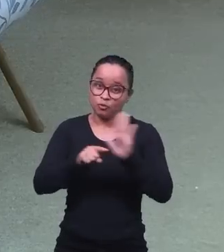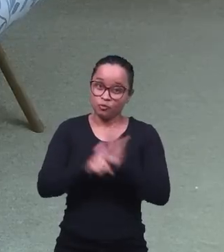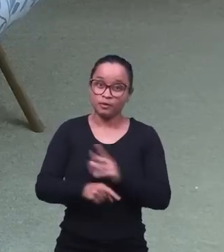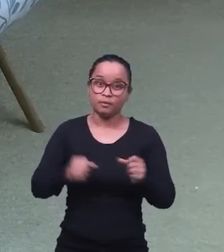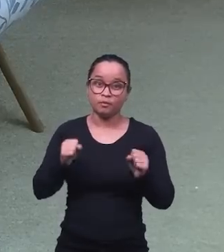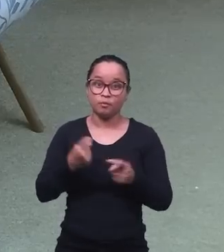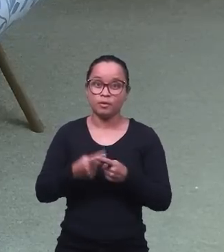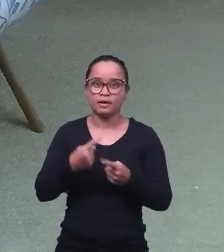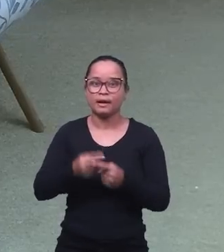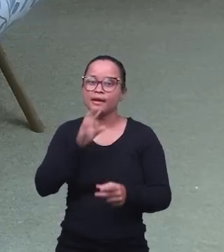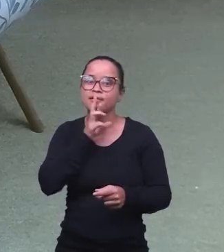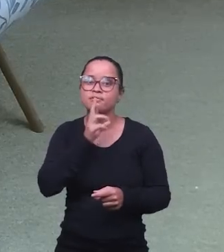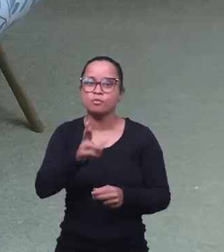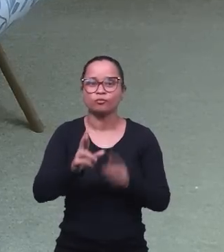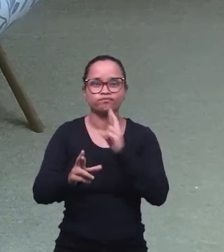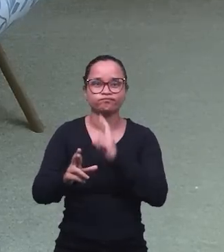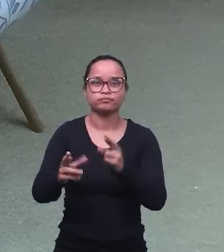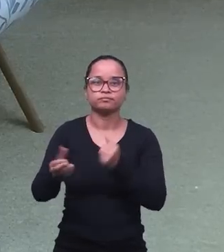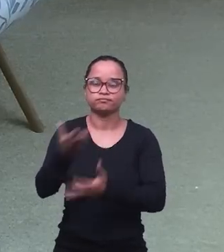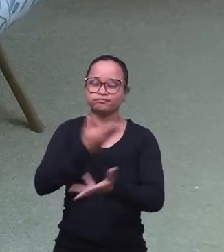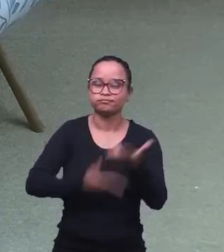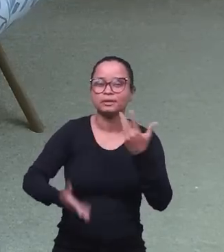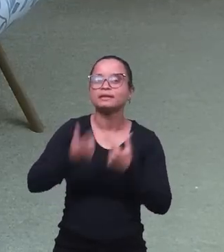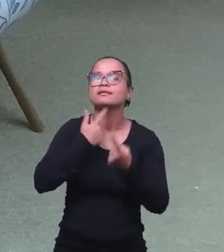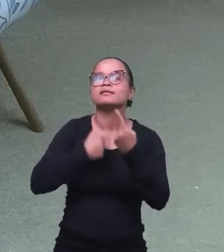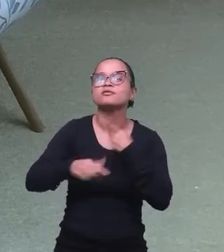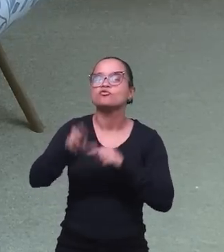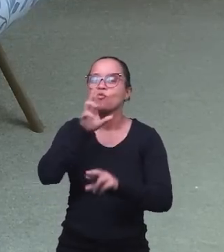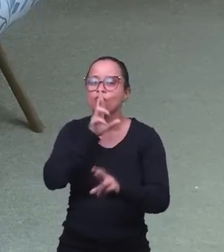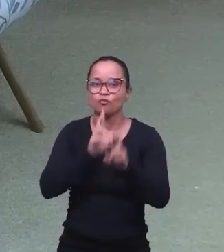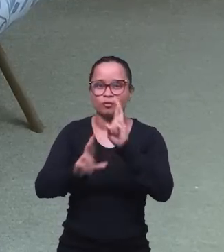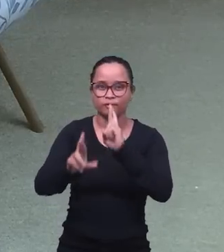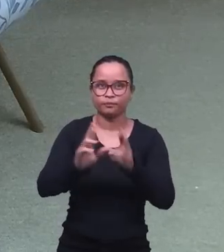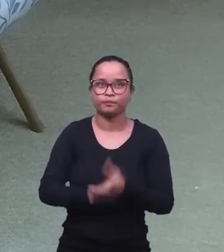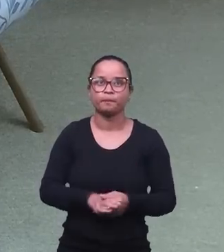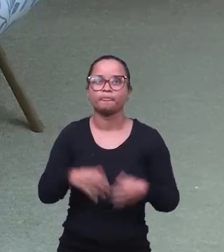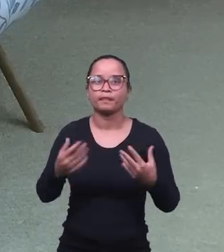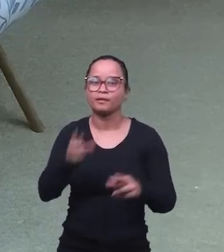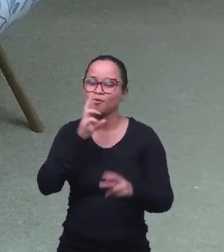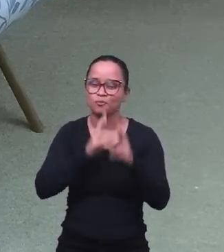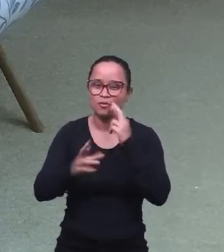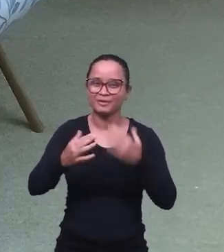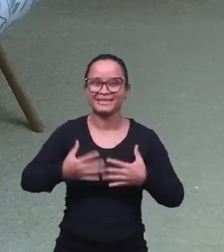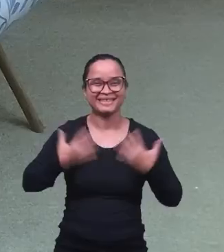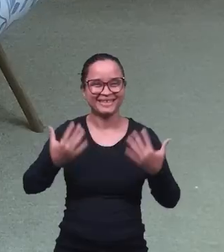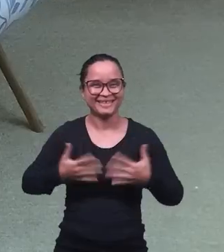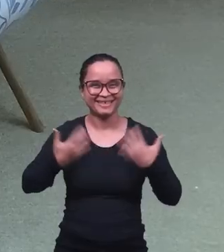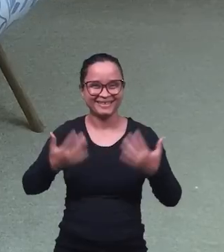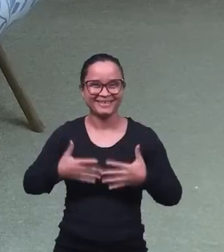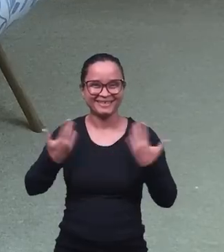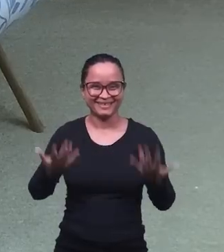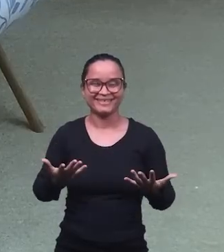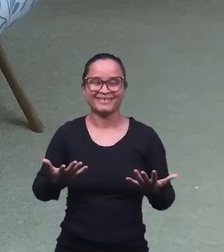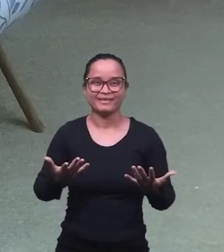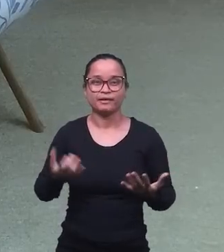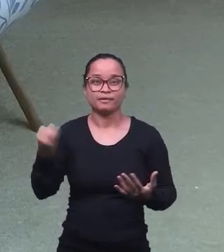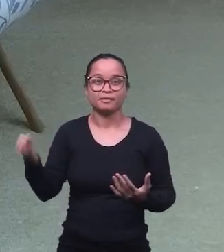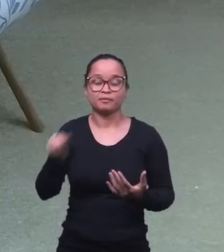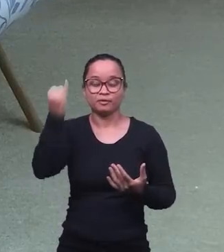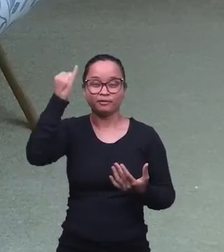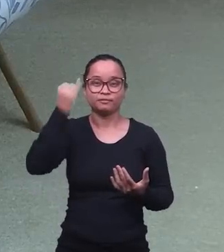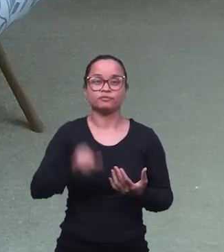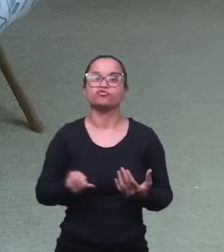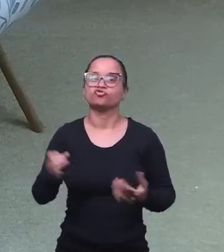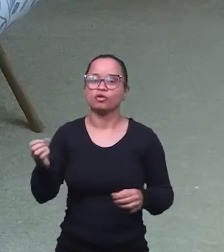para elas poderem participar e elas querem, né, estar respondendo, e elas respondem com alegria, né? E é importante essa